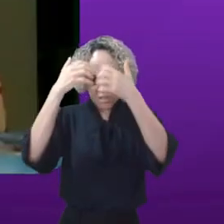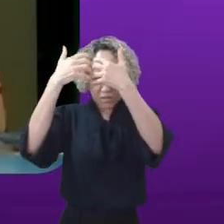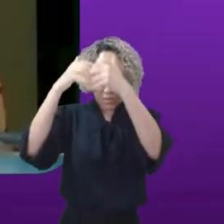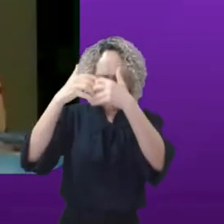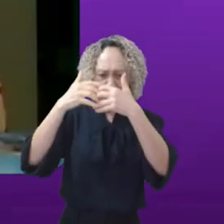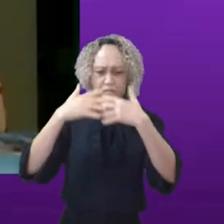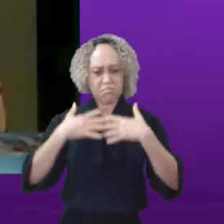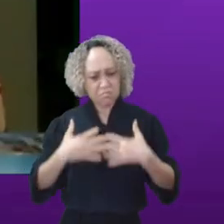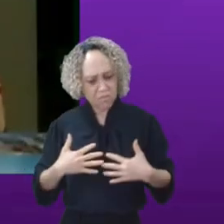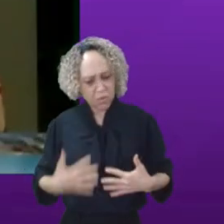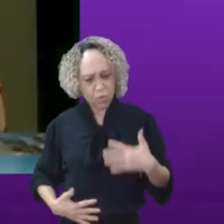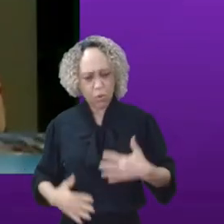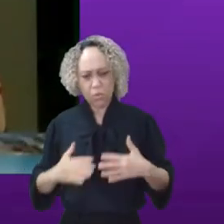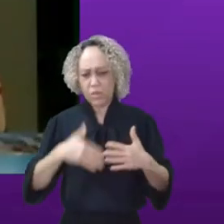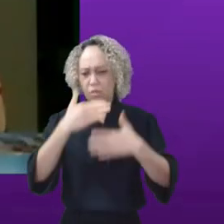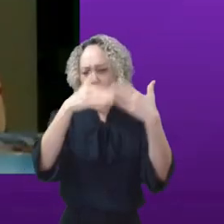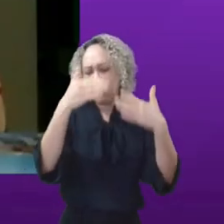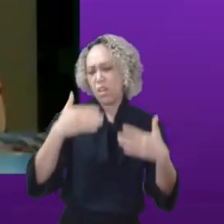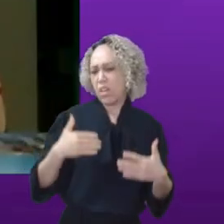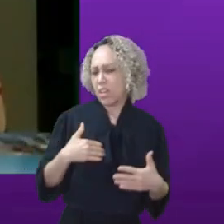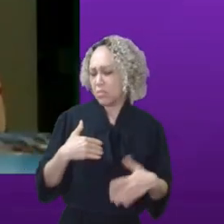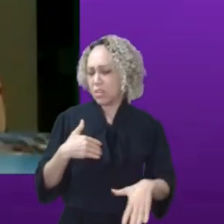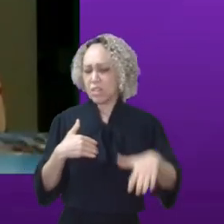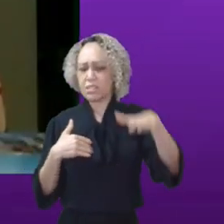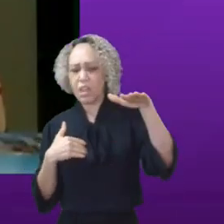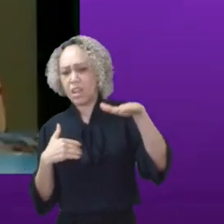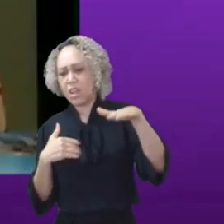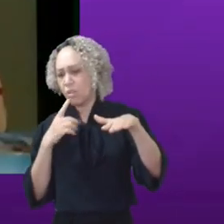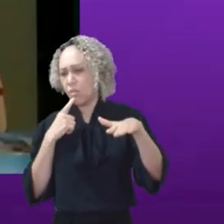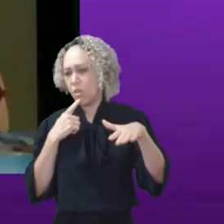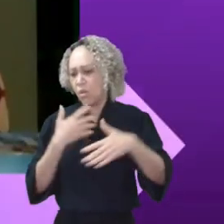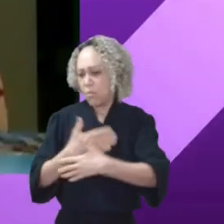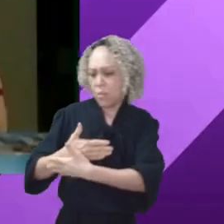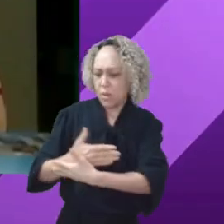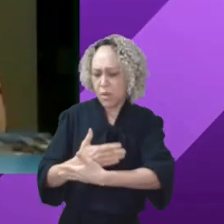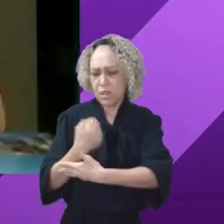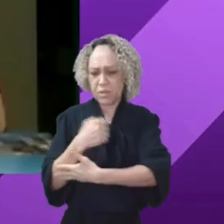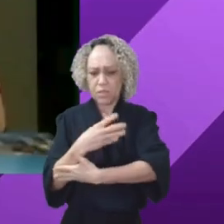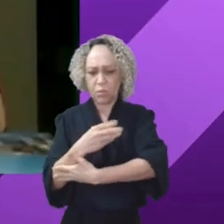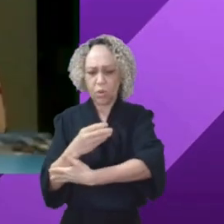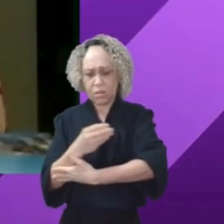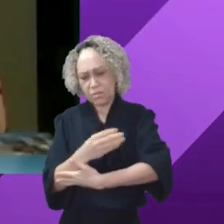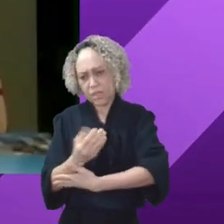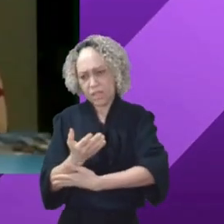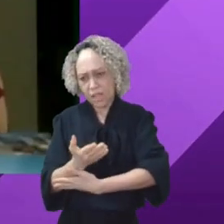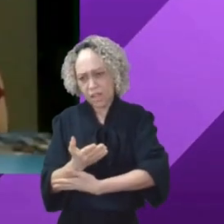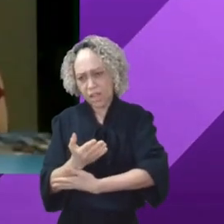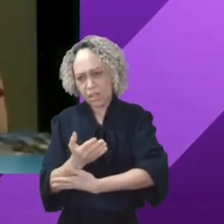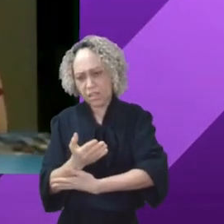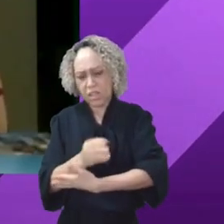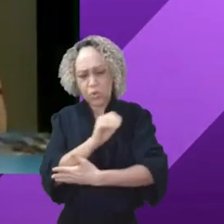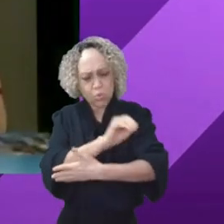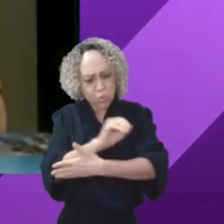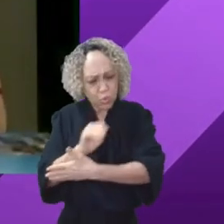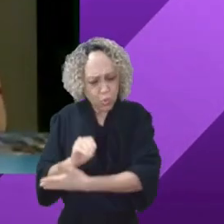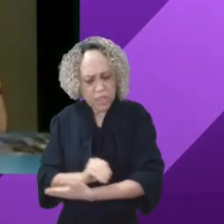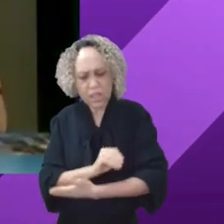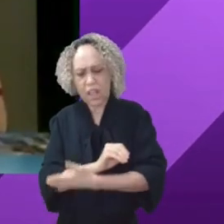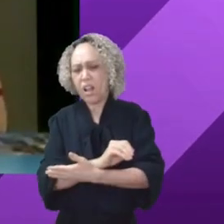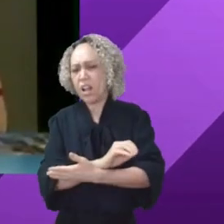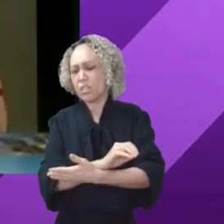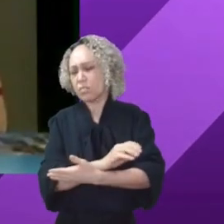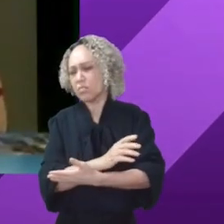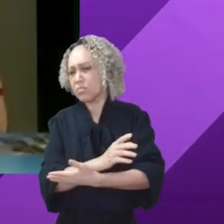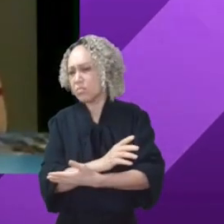bebê que precisa, né, do aleitamento materno, dos cuidados, não